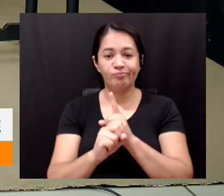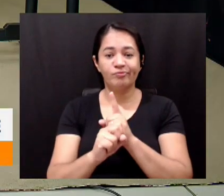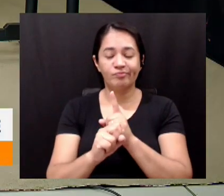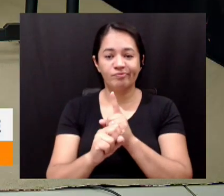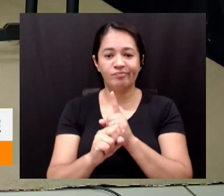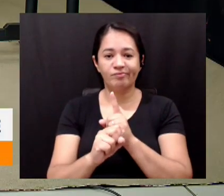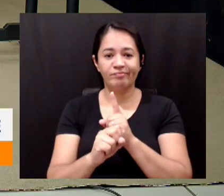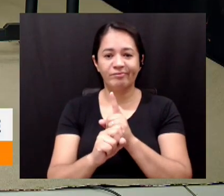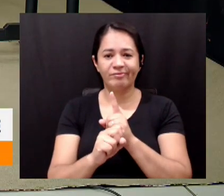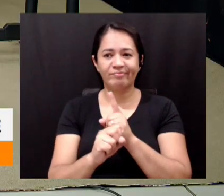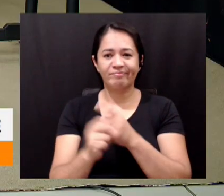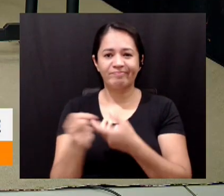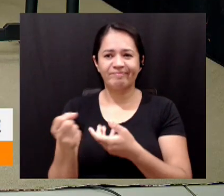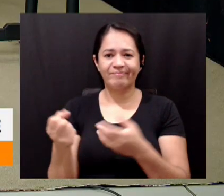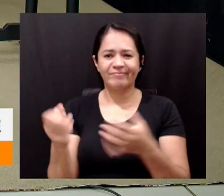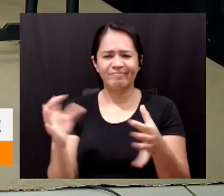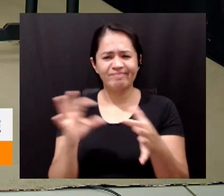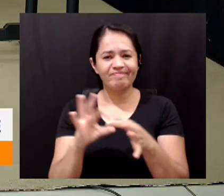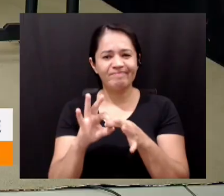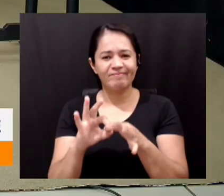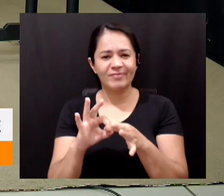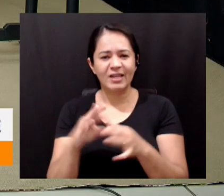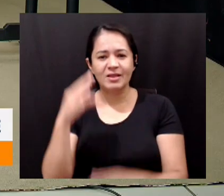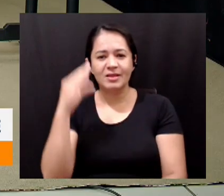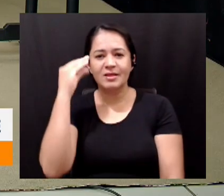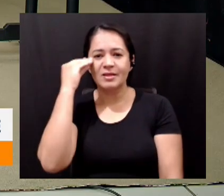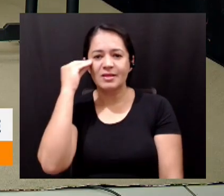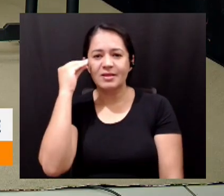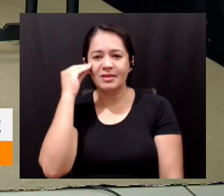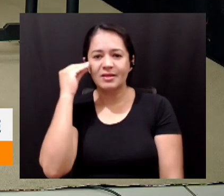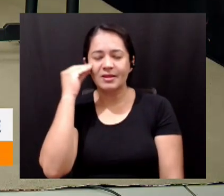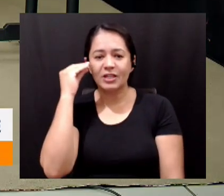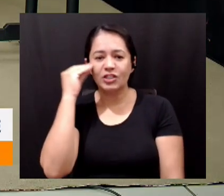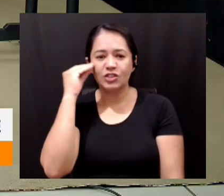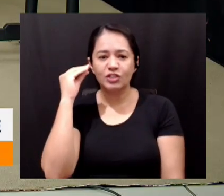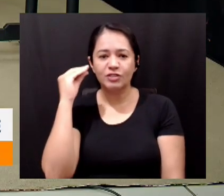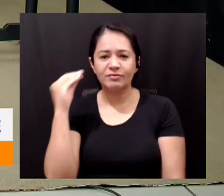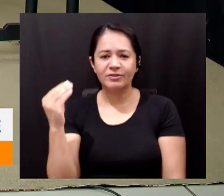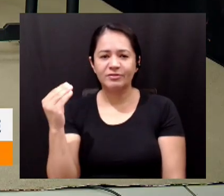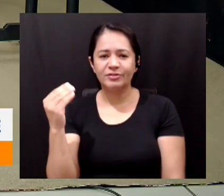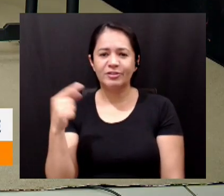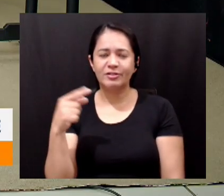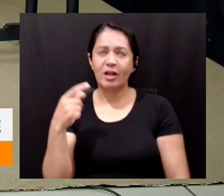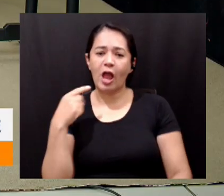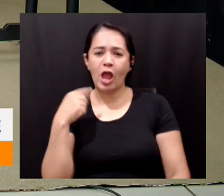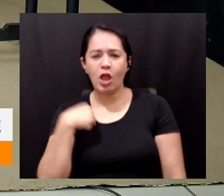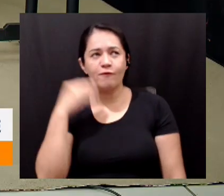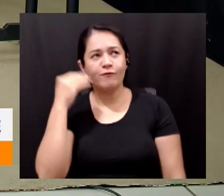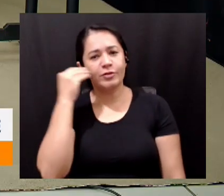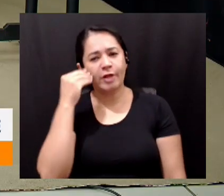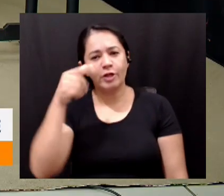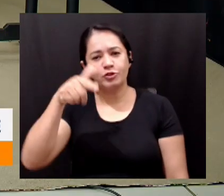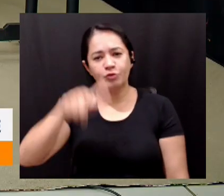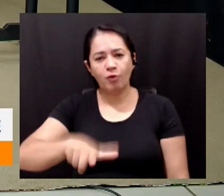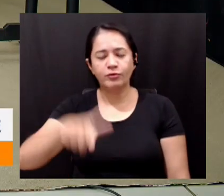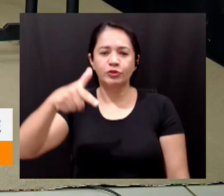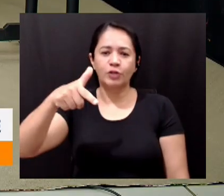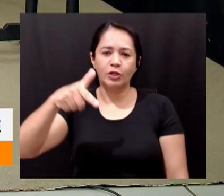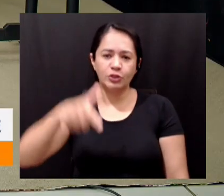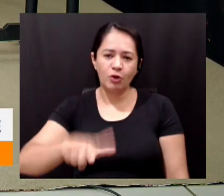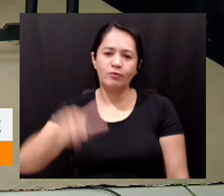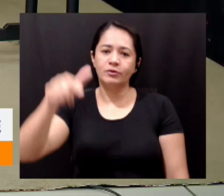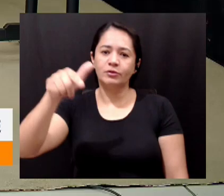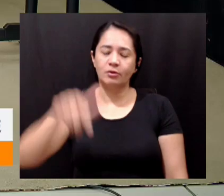essa tentativa, né? Essa tentativa de estar lá, vou tentar de novo, vou tentar de novo, vou tentar de novo. Vou passar